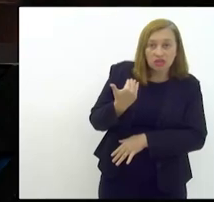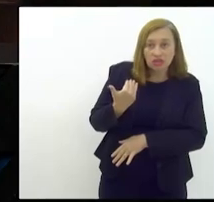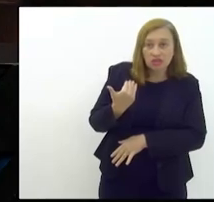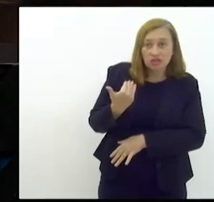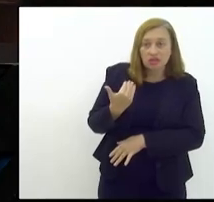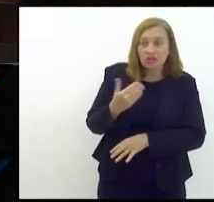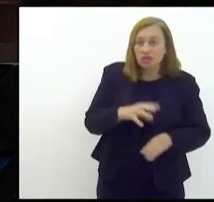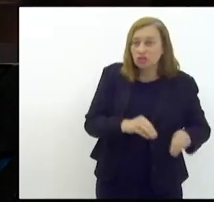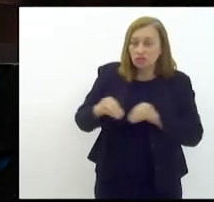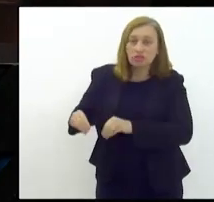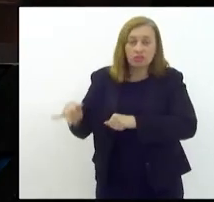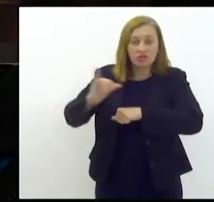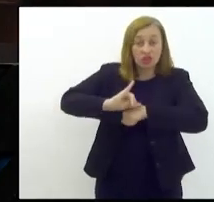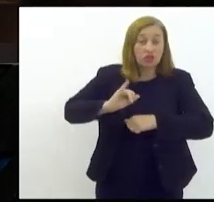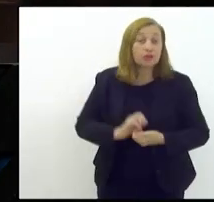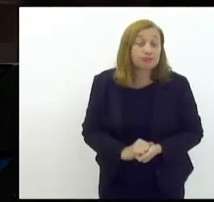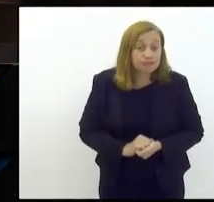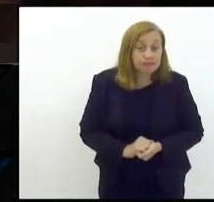Redonda